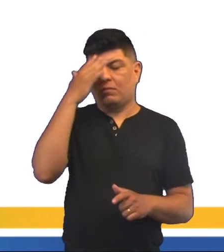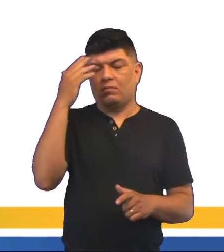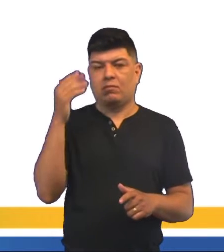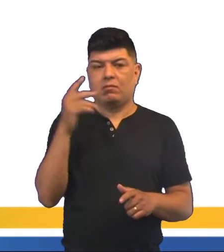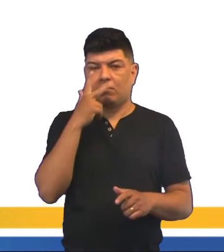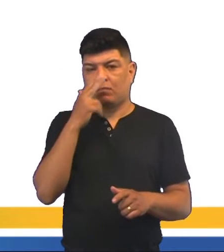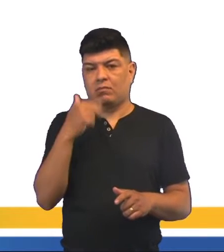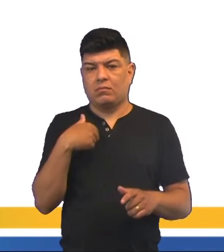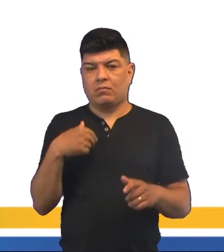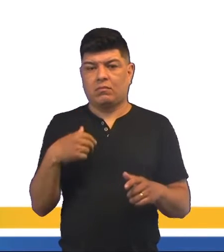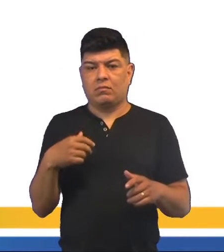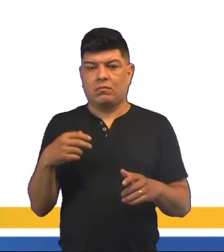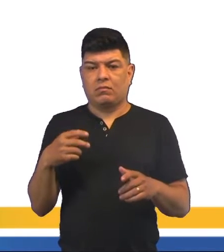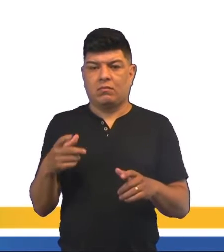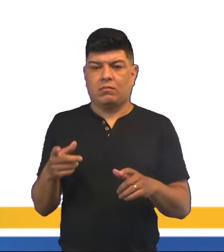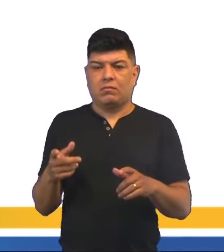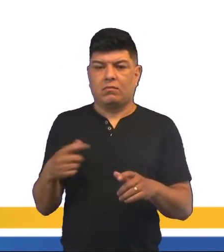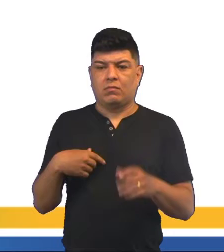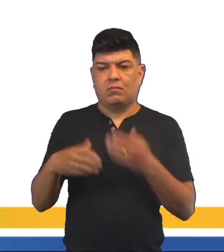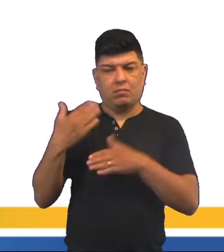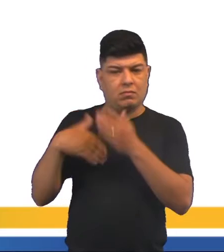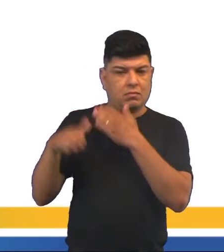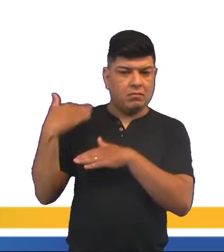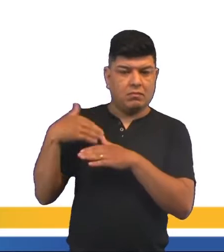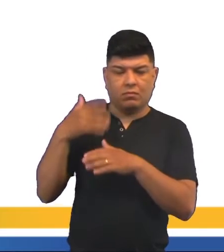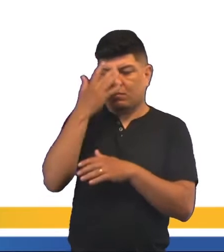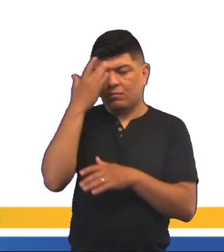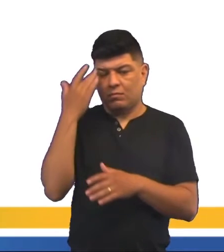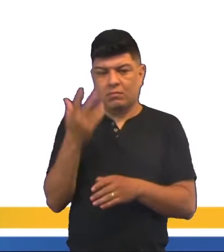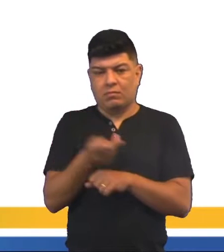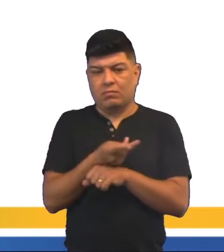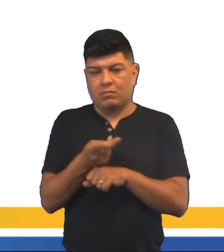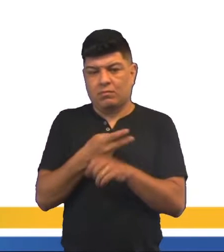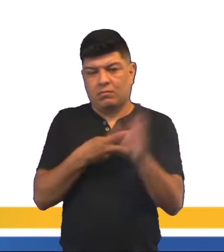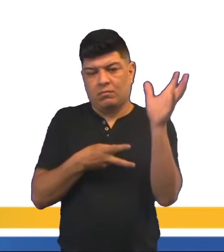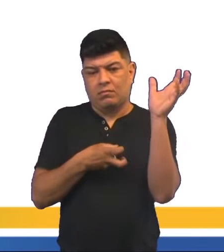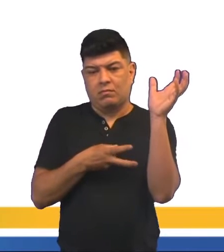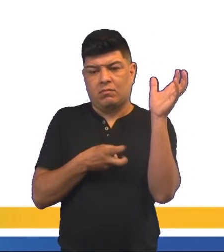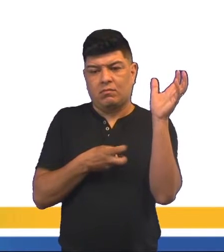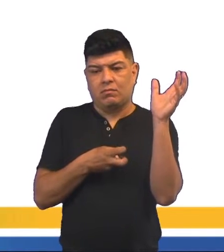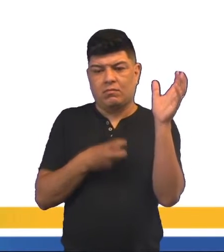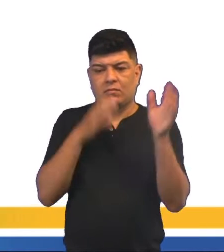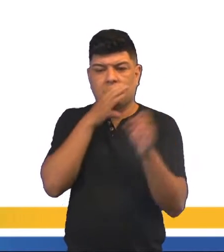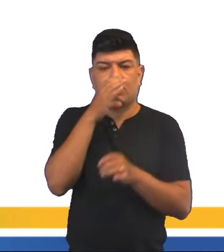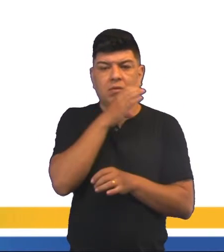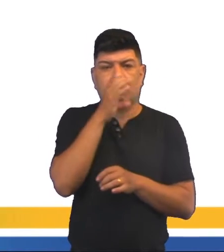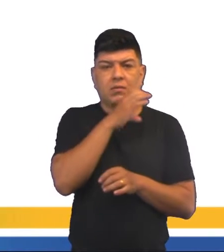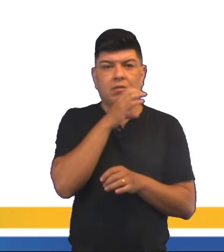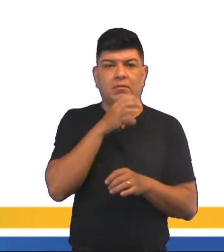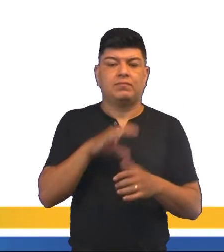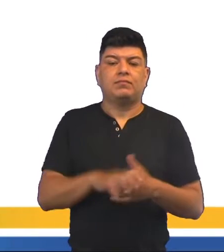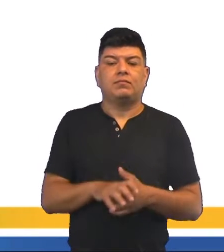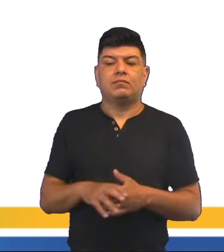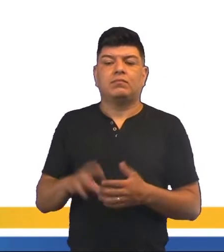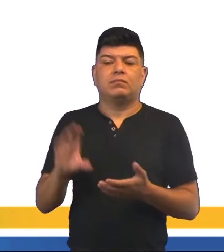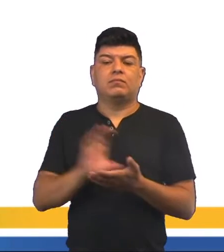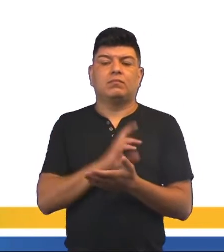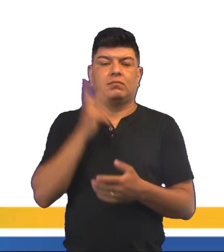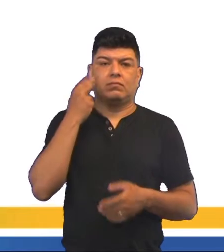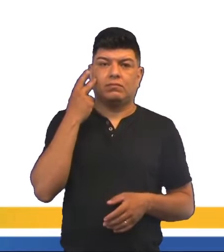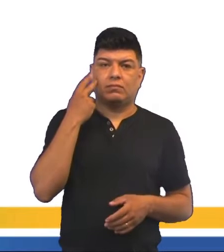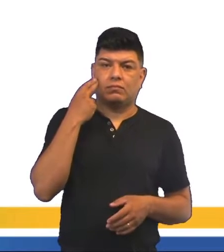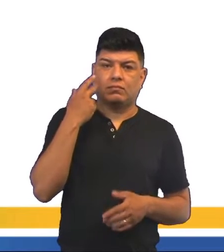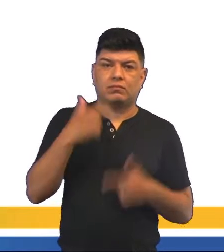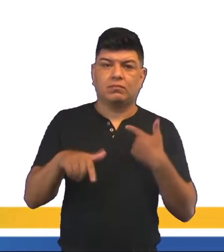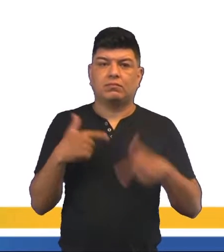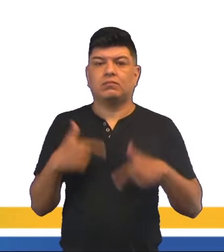e produziu o recuo daqueles investidores que apenas buscavam exploração, né, de curto prazo, né, dos recursos naturais e da